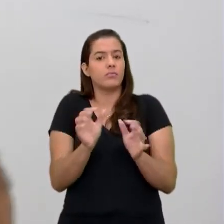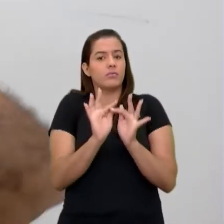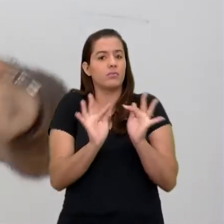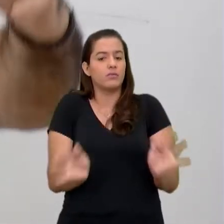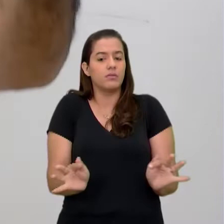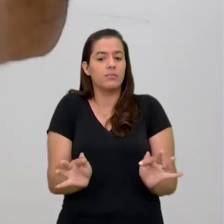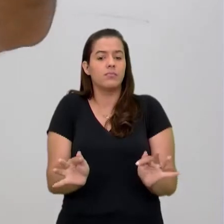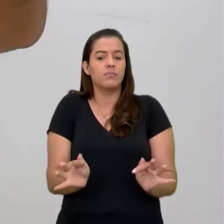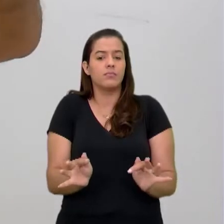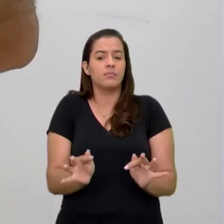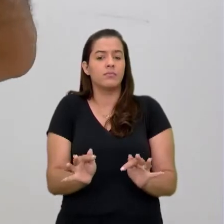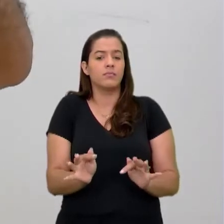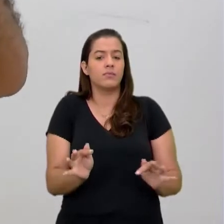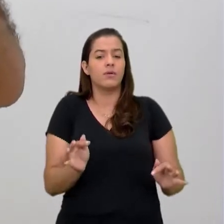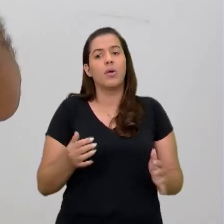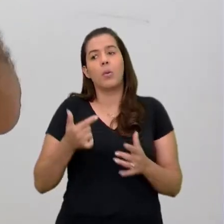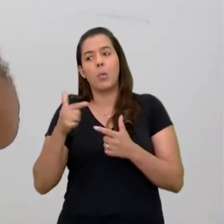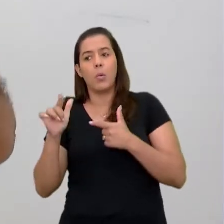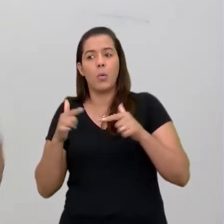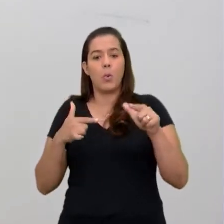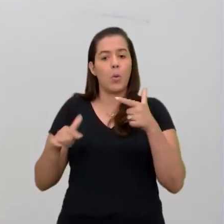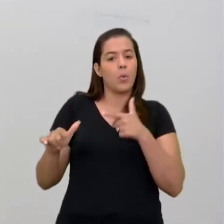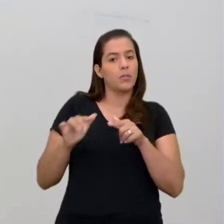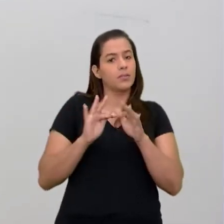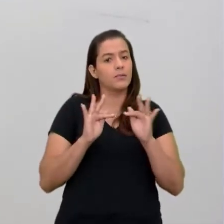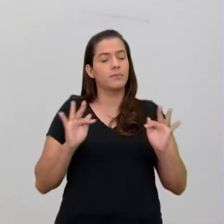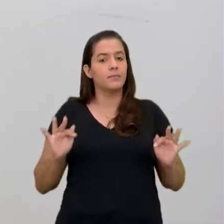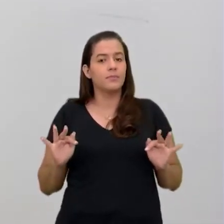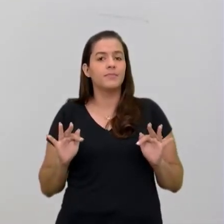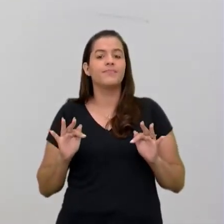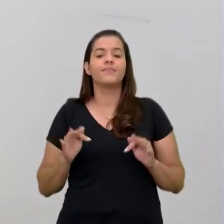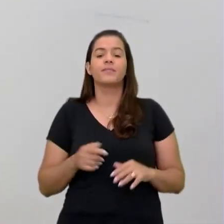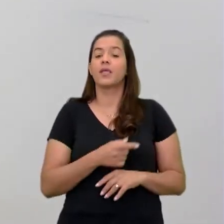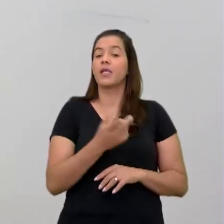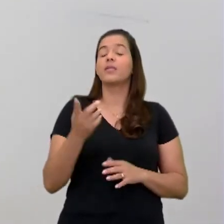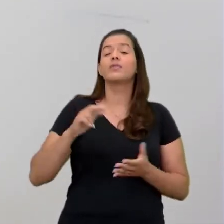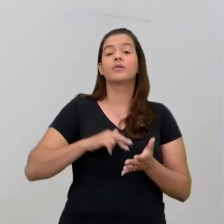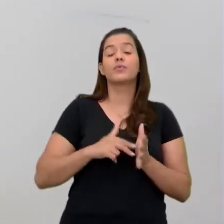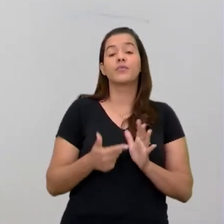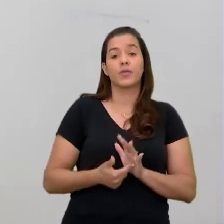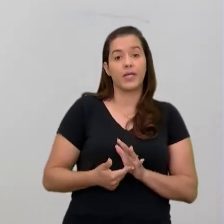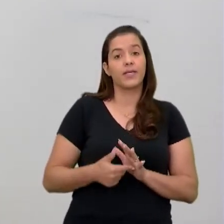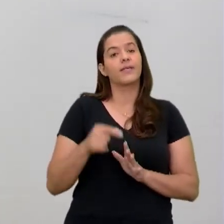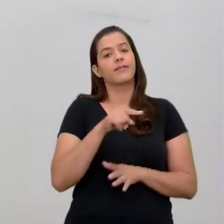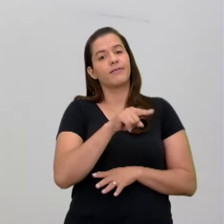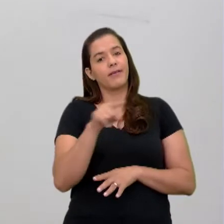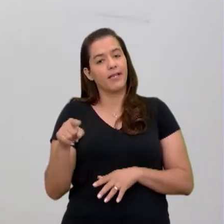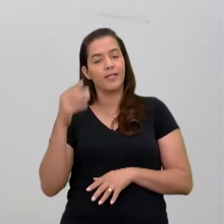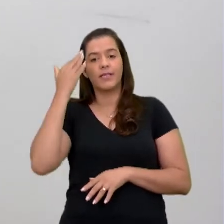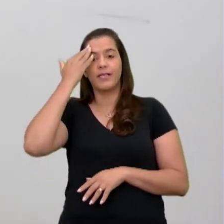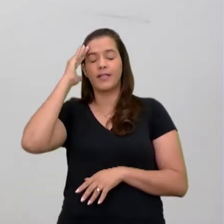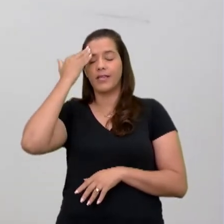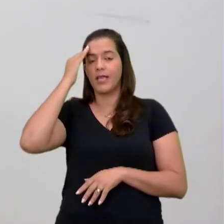palavras, uma ou outra expressão, significa que ele conseguiu compreendê-lo